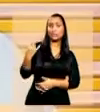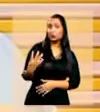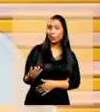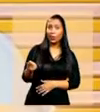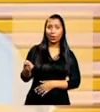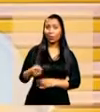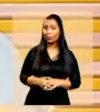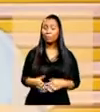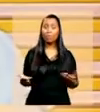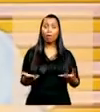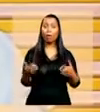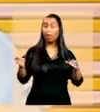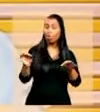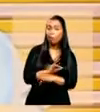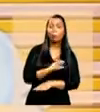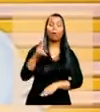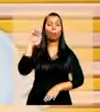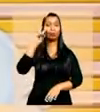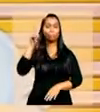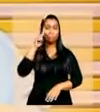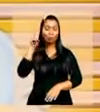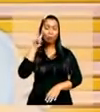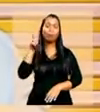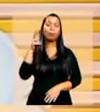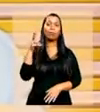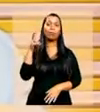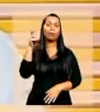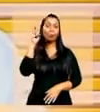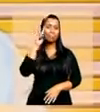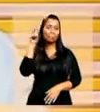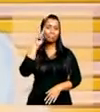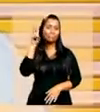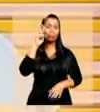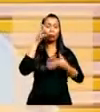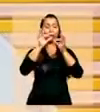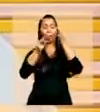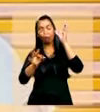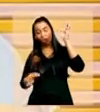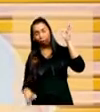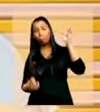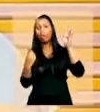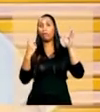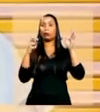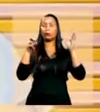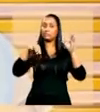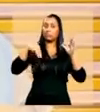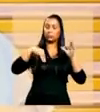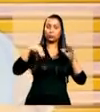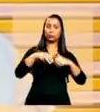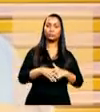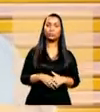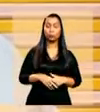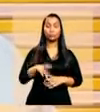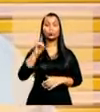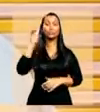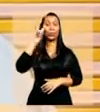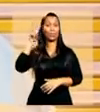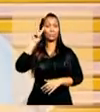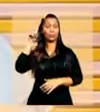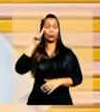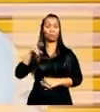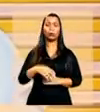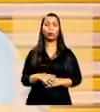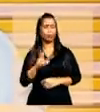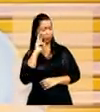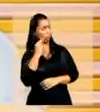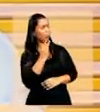tinha 4 aninhos. A hora que eu acabei a história, que é uma história muito demorada, demora uns 15 minutos, só a história